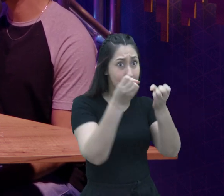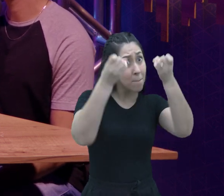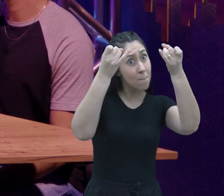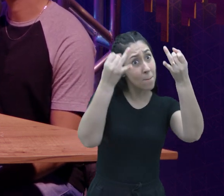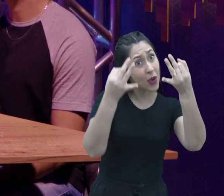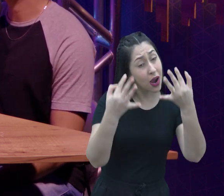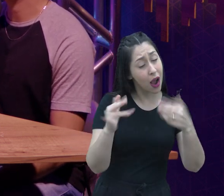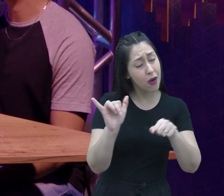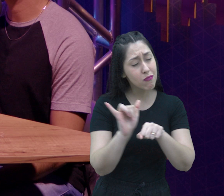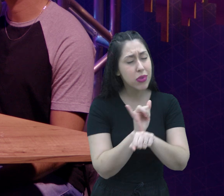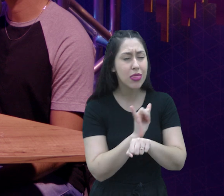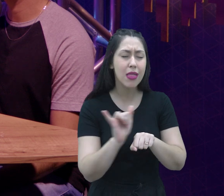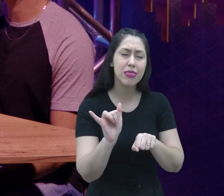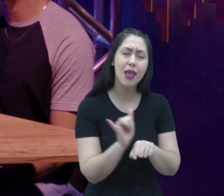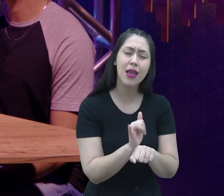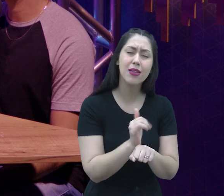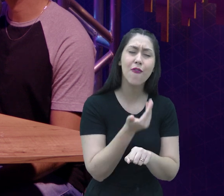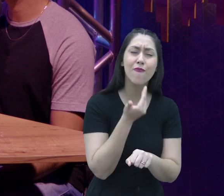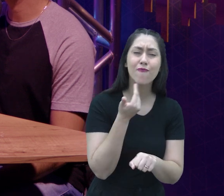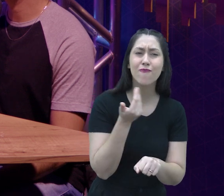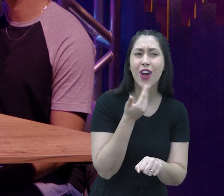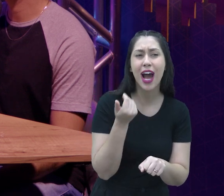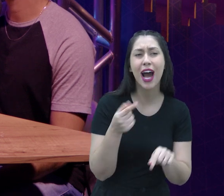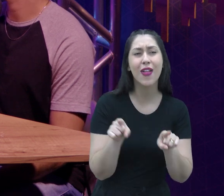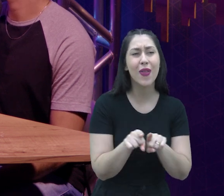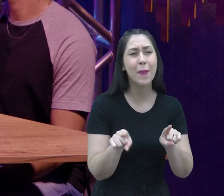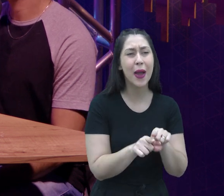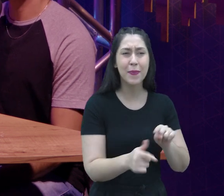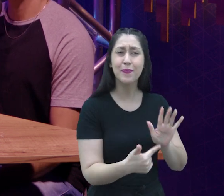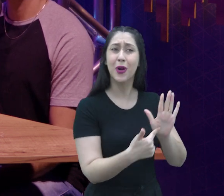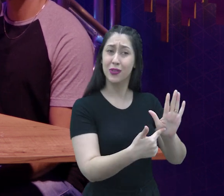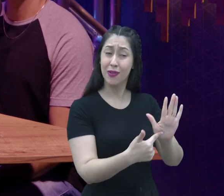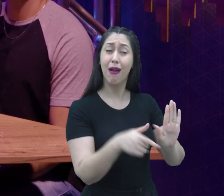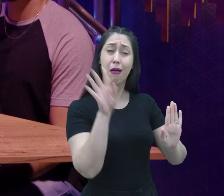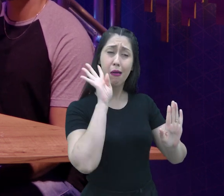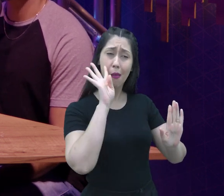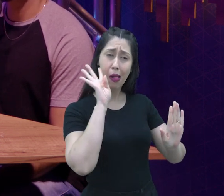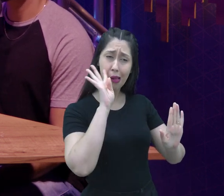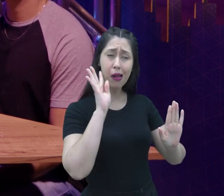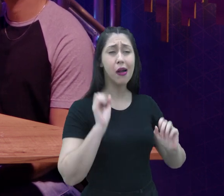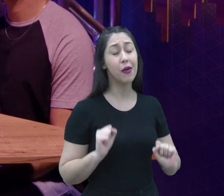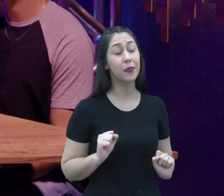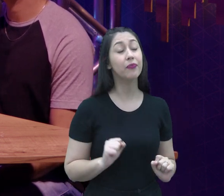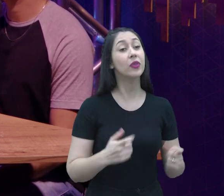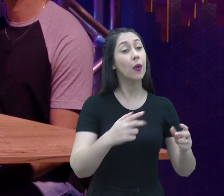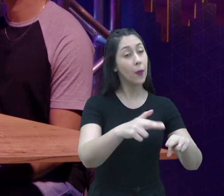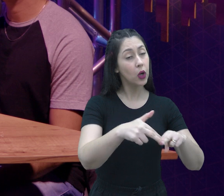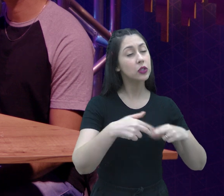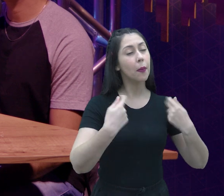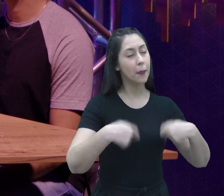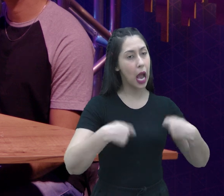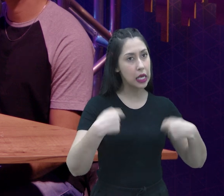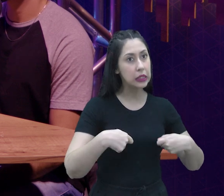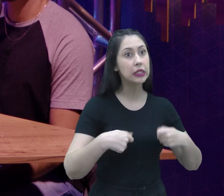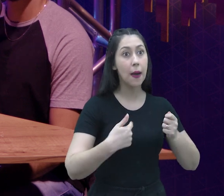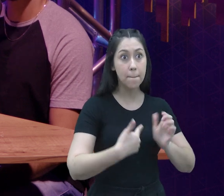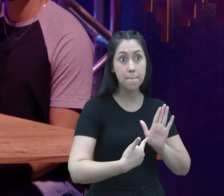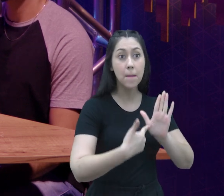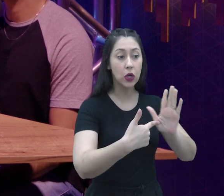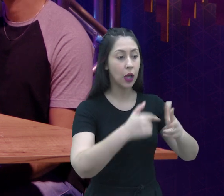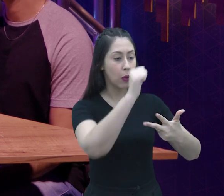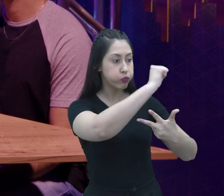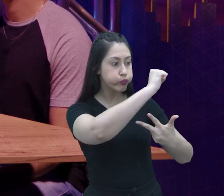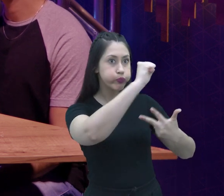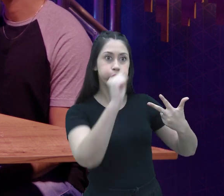complicados e tornar mais divertido assuntos chatos. E é lógico que a gente não podia deixar de falar, né, sobre os 3 poderes, já que a gente tá